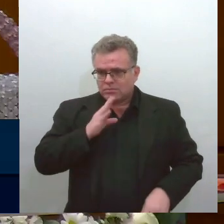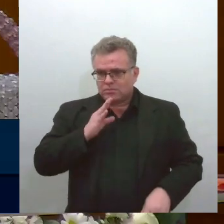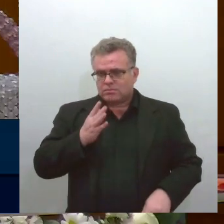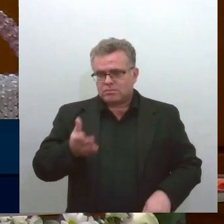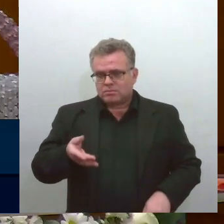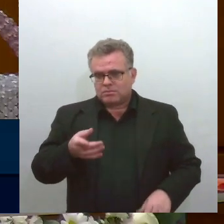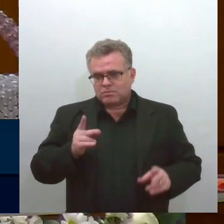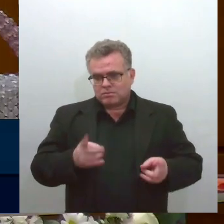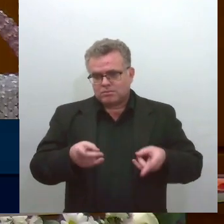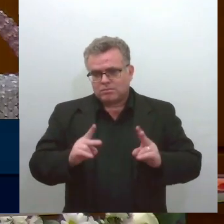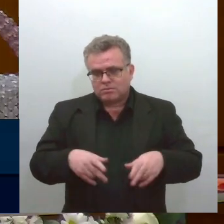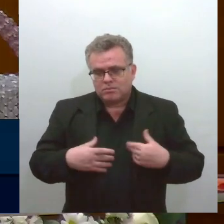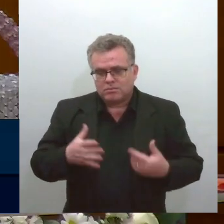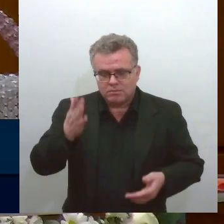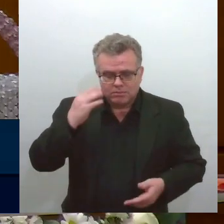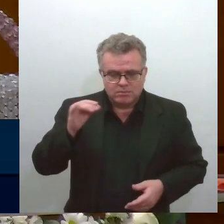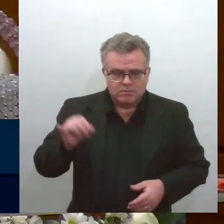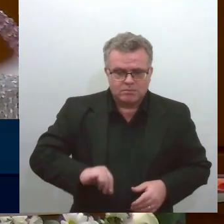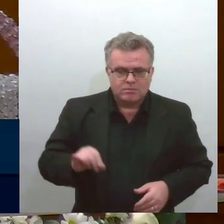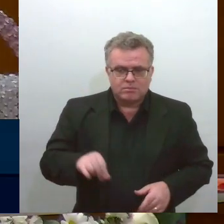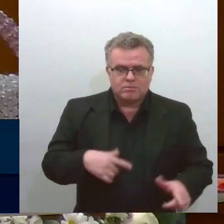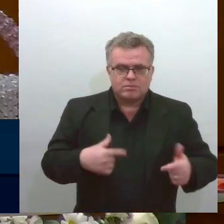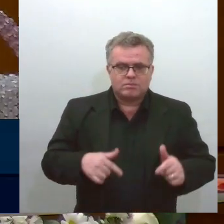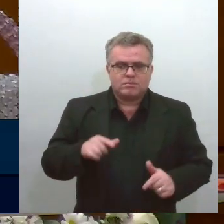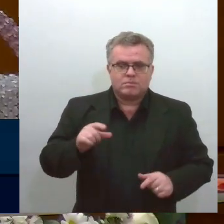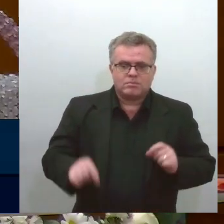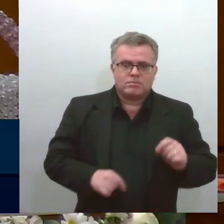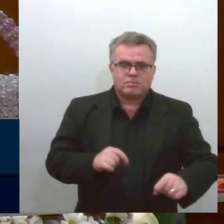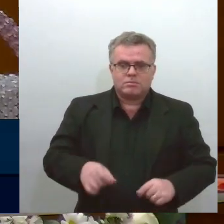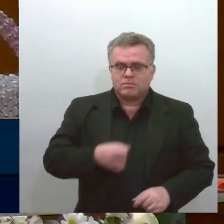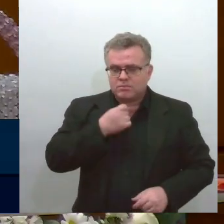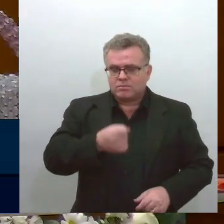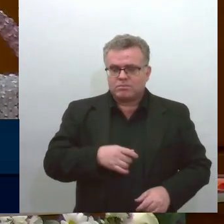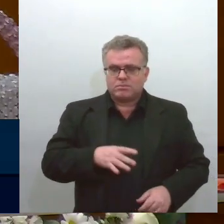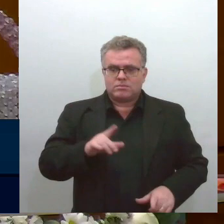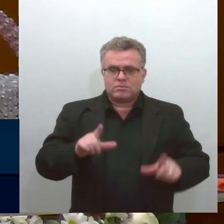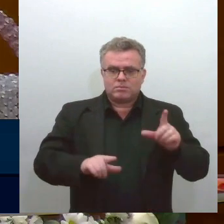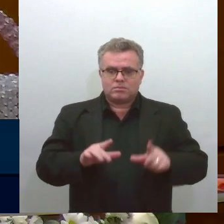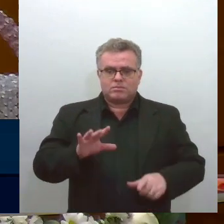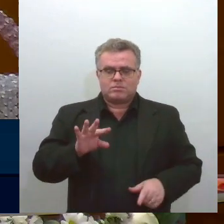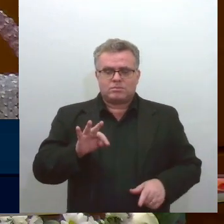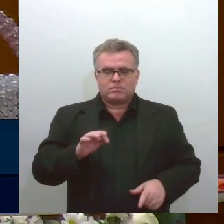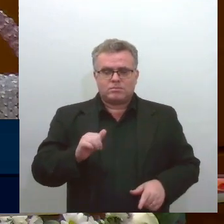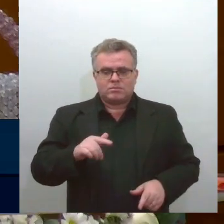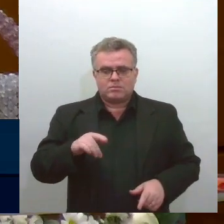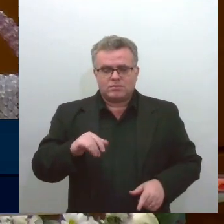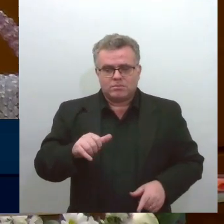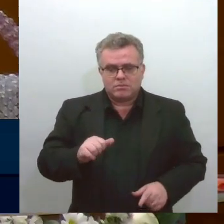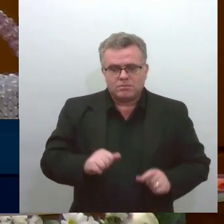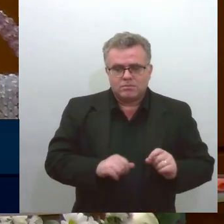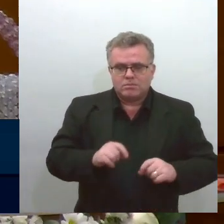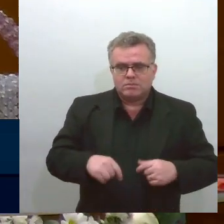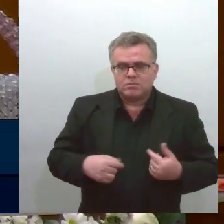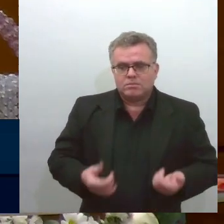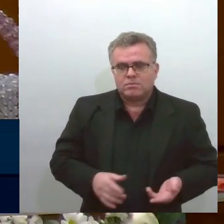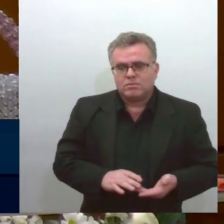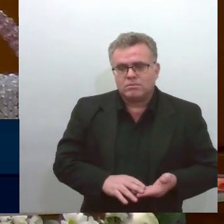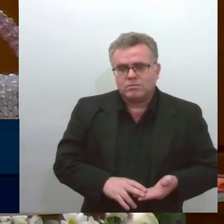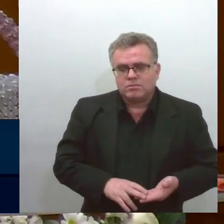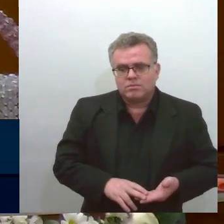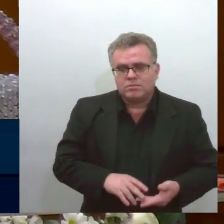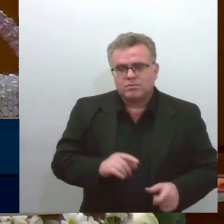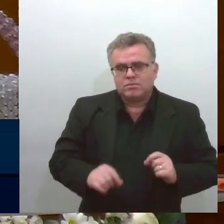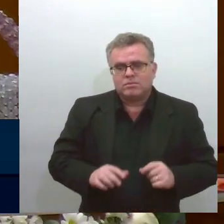trabalho. Ela é jornalista da TV Atalaia, já está terminando. O jornalista Luiz Foca, Carlos Focas, que